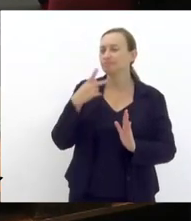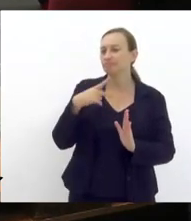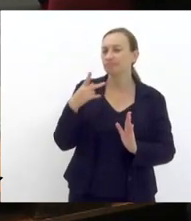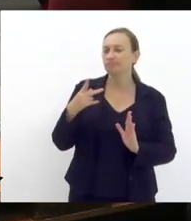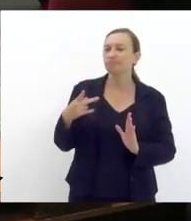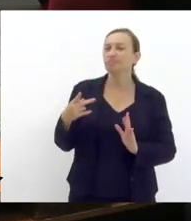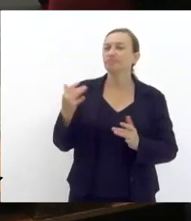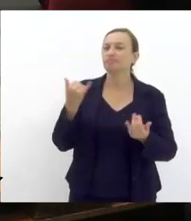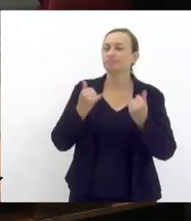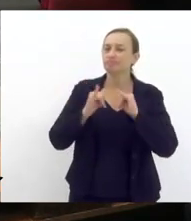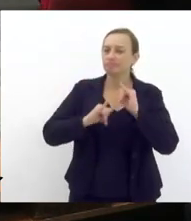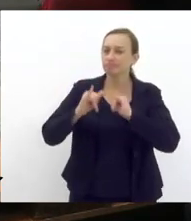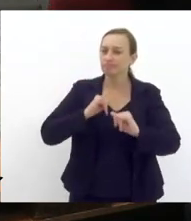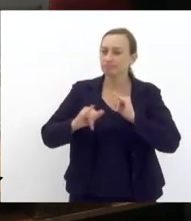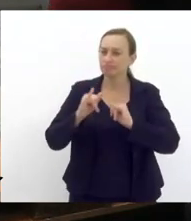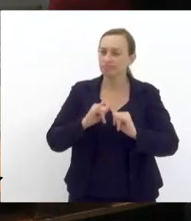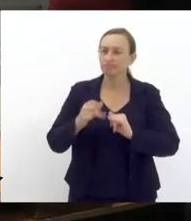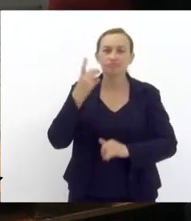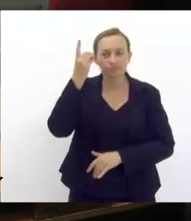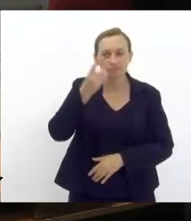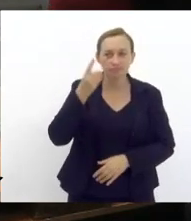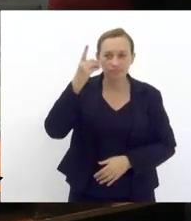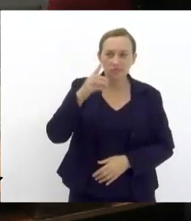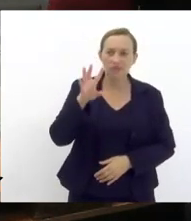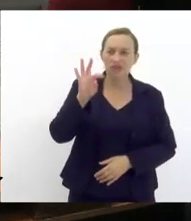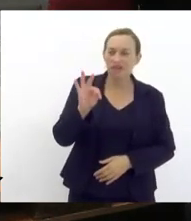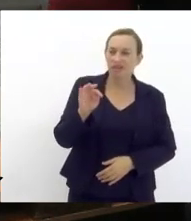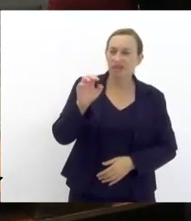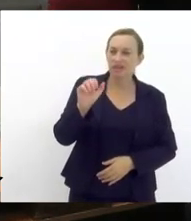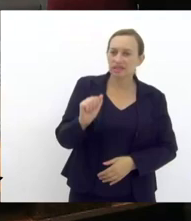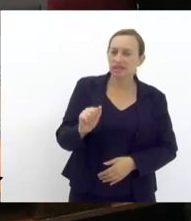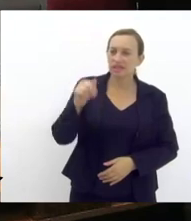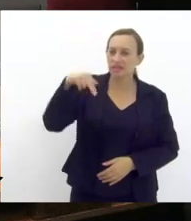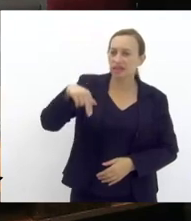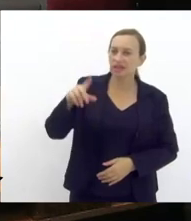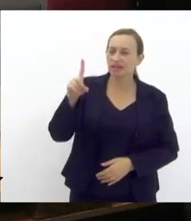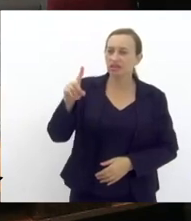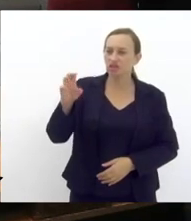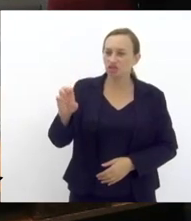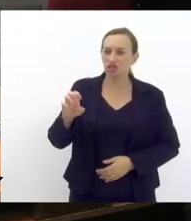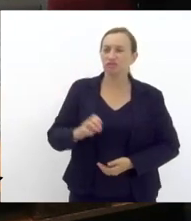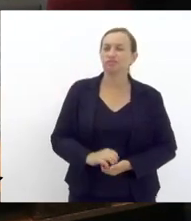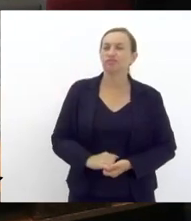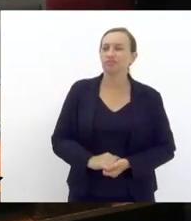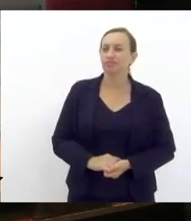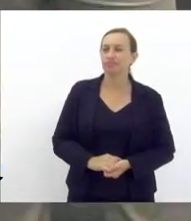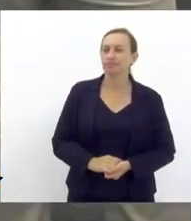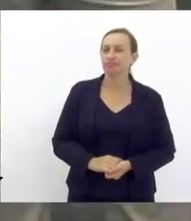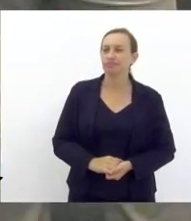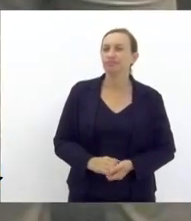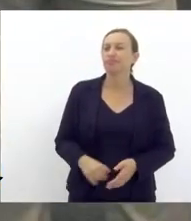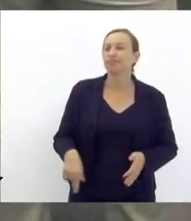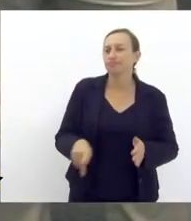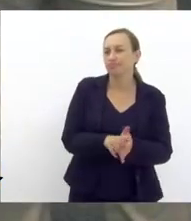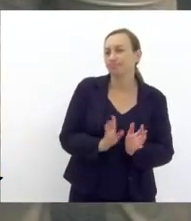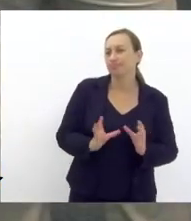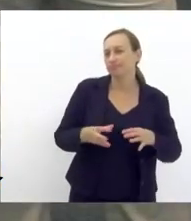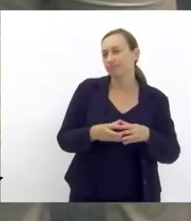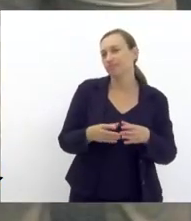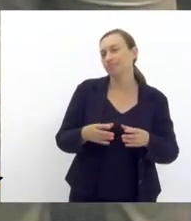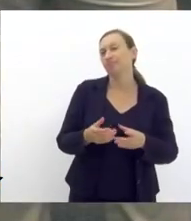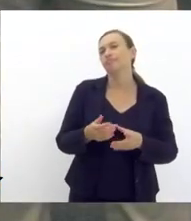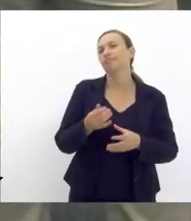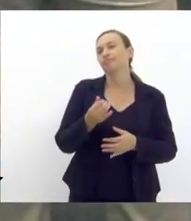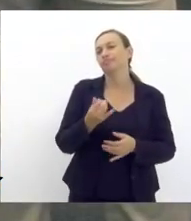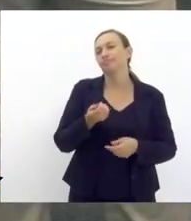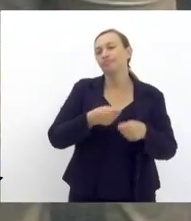aqui trazidas pelo Deputado Tandy faço parte né como membro permanente da comissão de economia